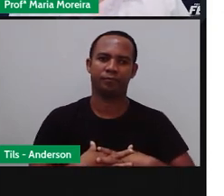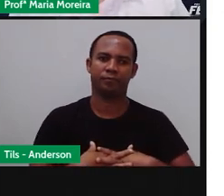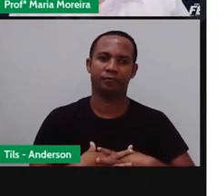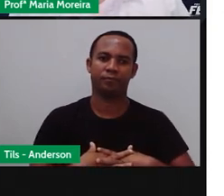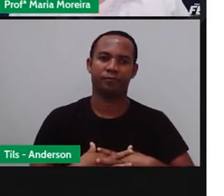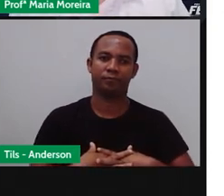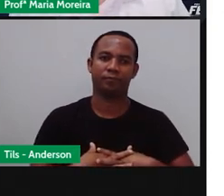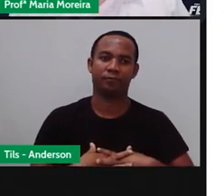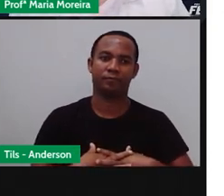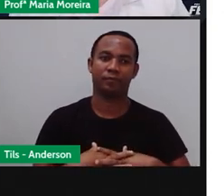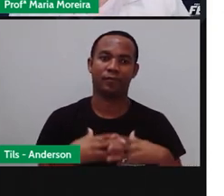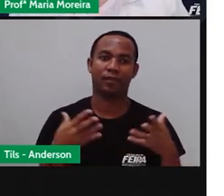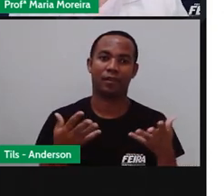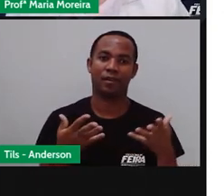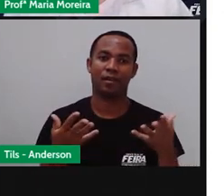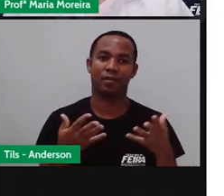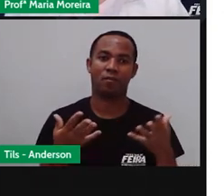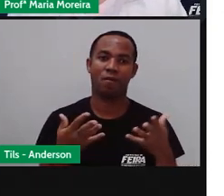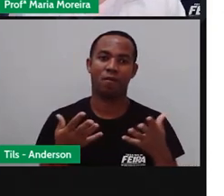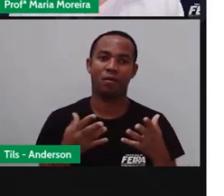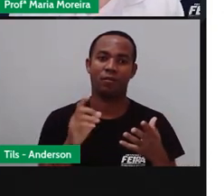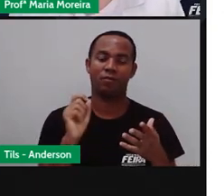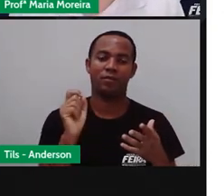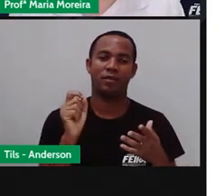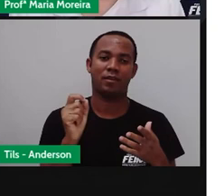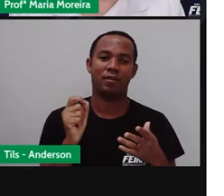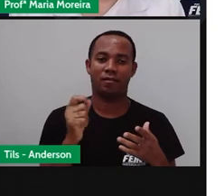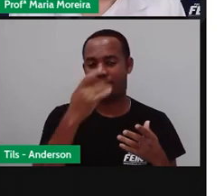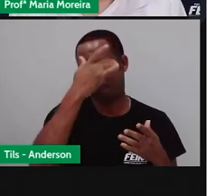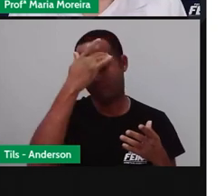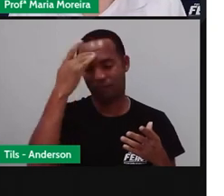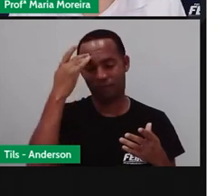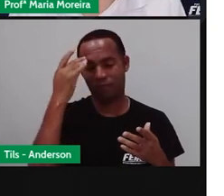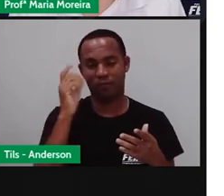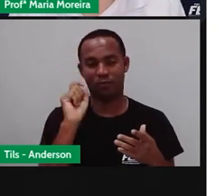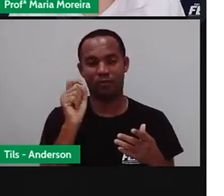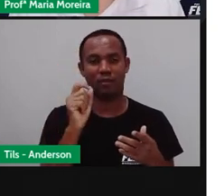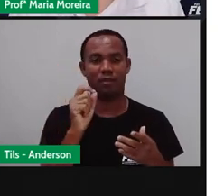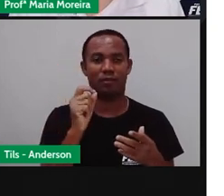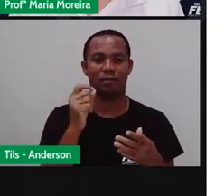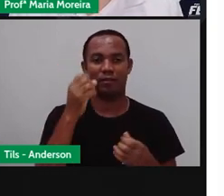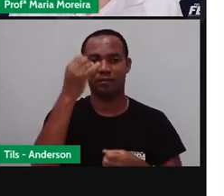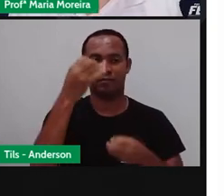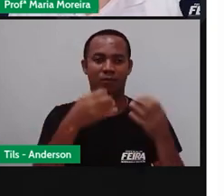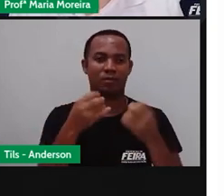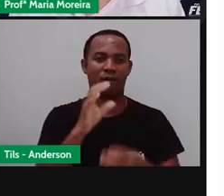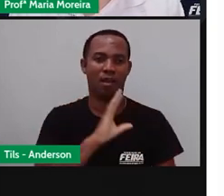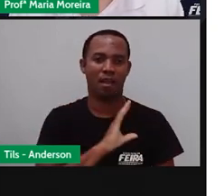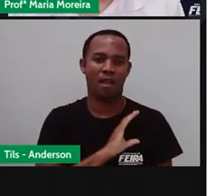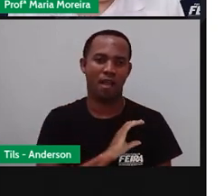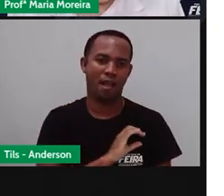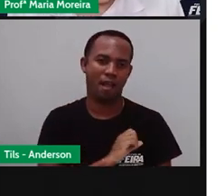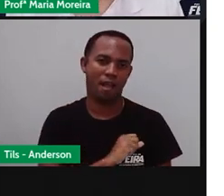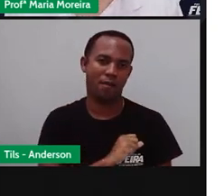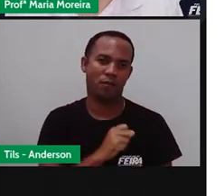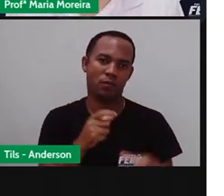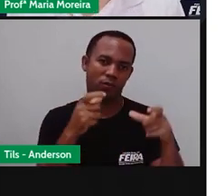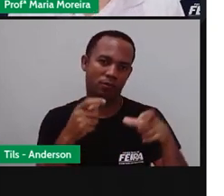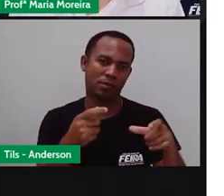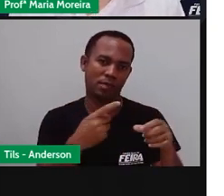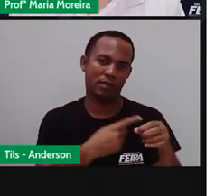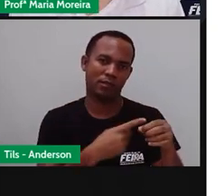Vamos, olha só, Anderson. Sofia Alegria Silva. Eu amo a Matinha, minha melhor amiga mora